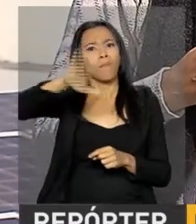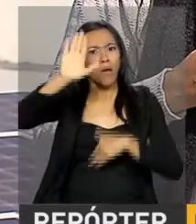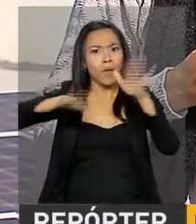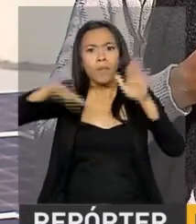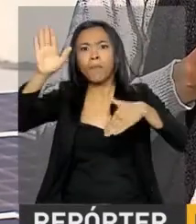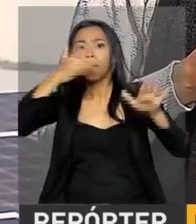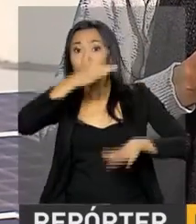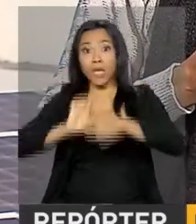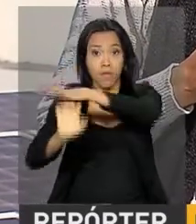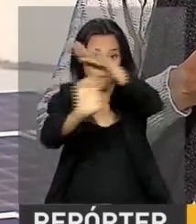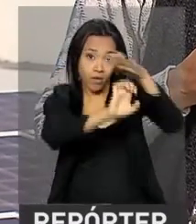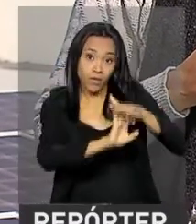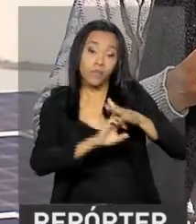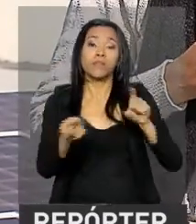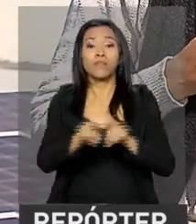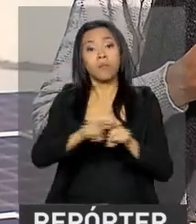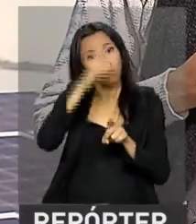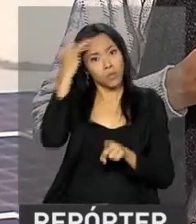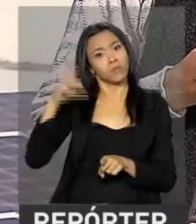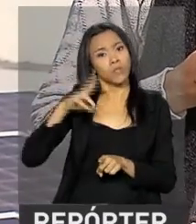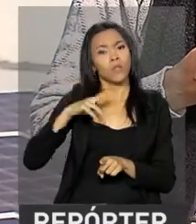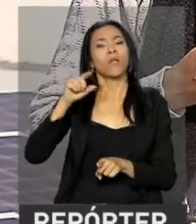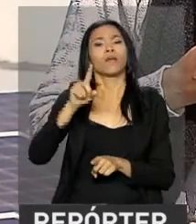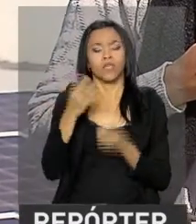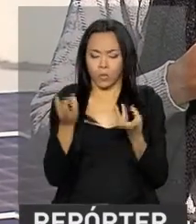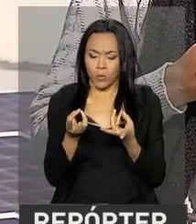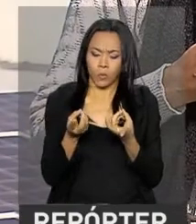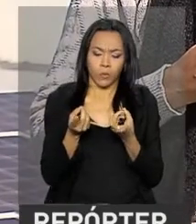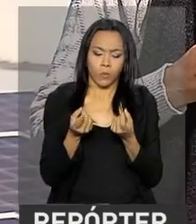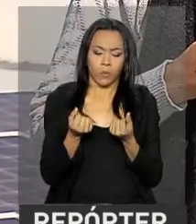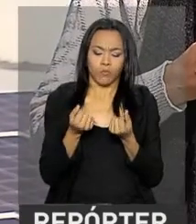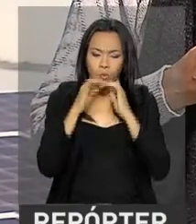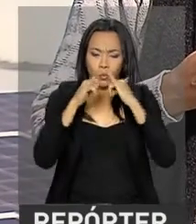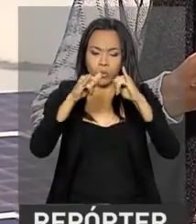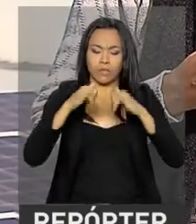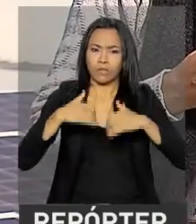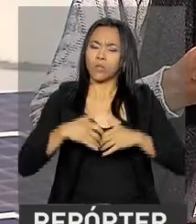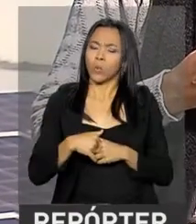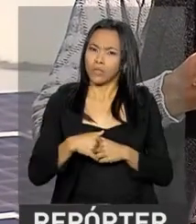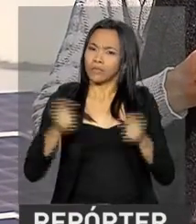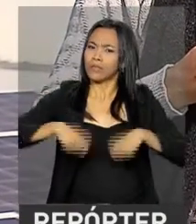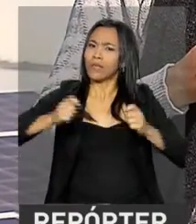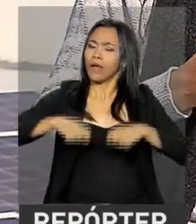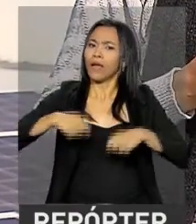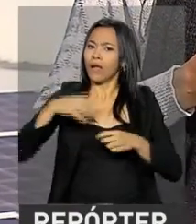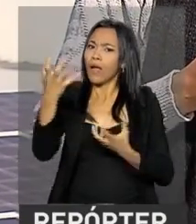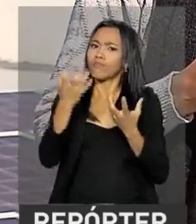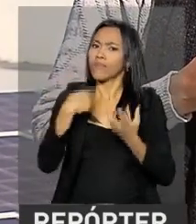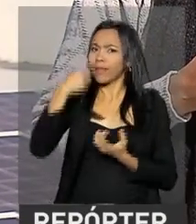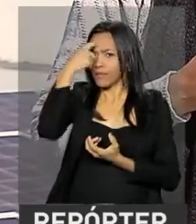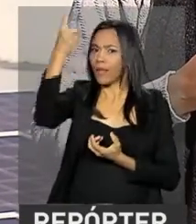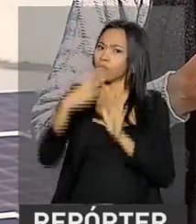empresários e de pequenos consumidores que fazem as contas e percebem que é vantajoso embarcar na idéia da